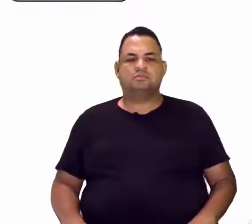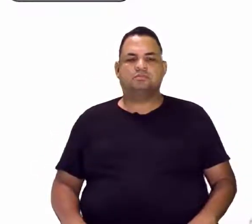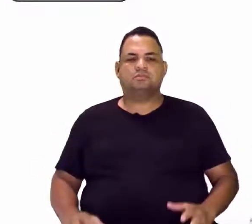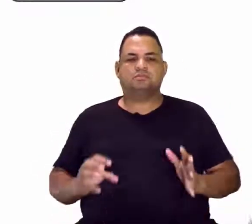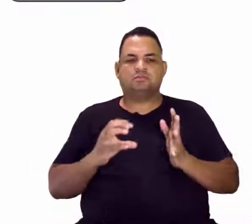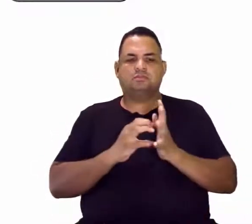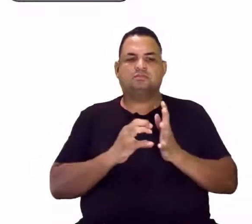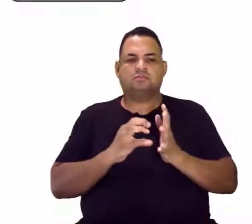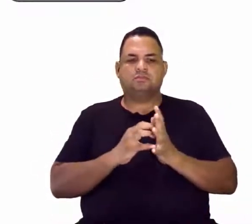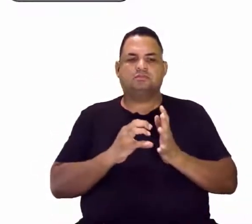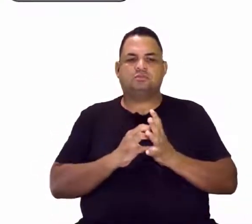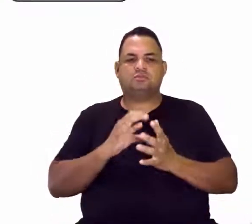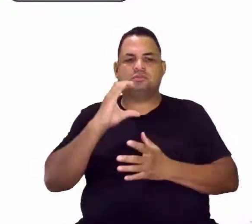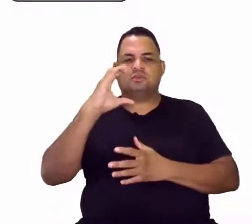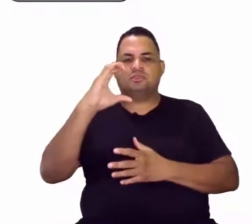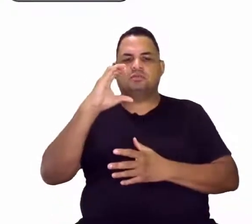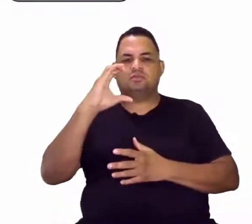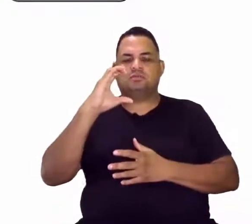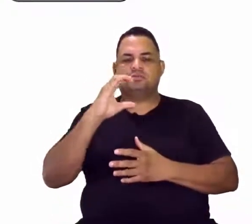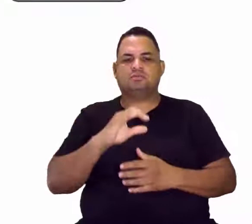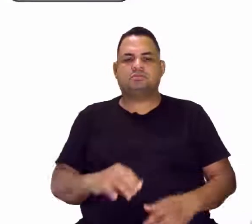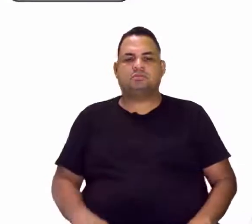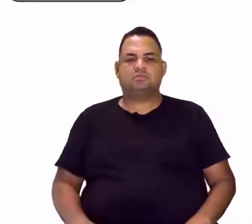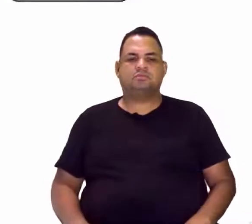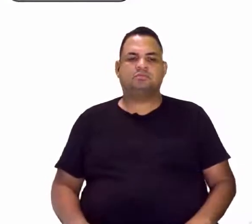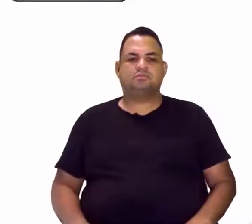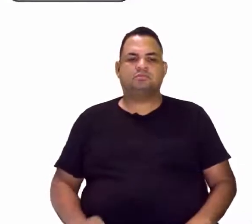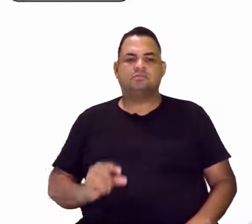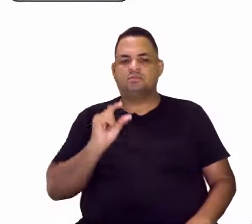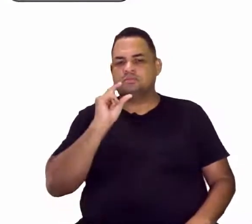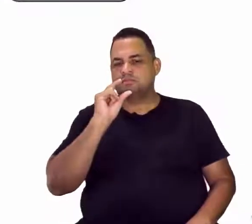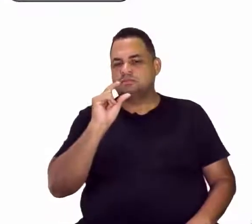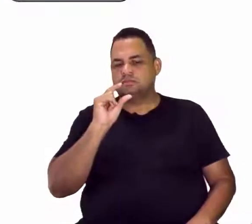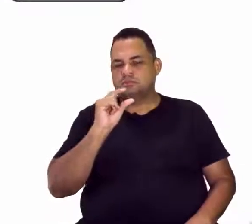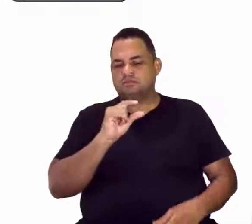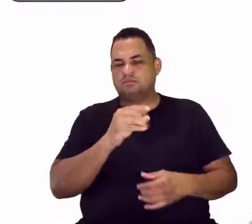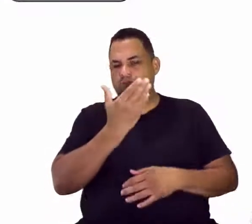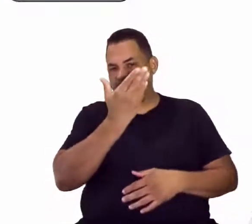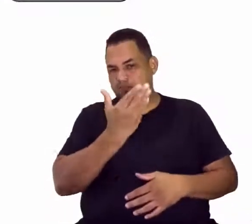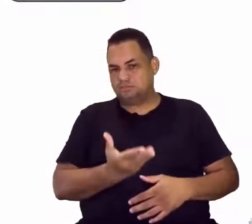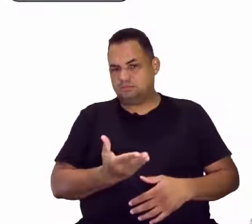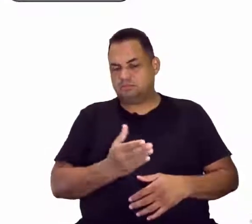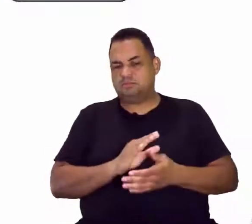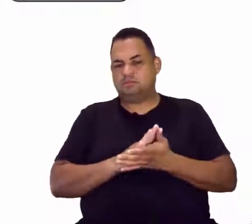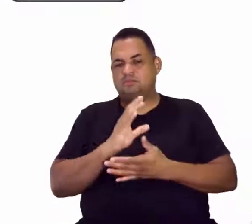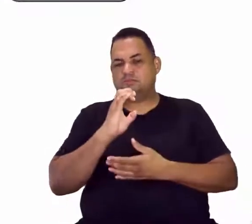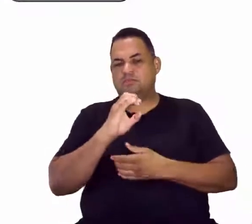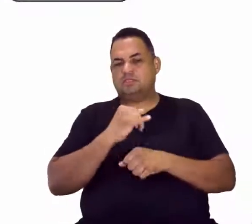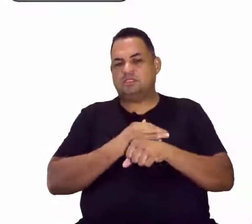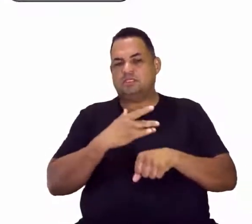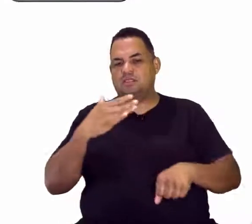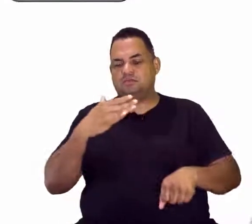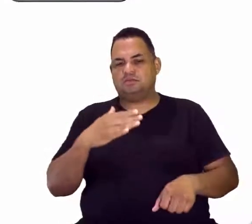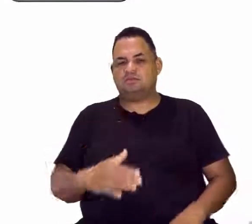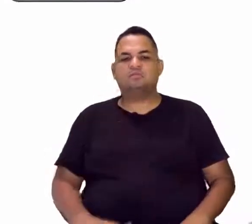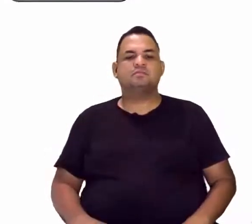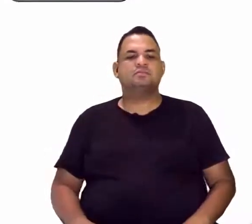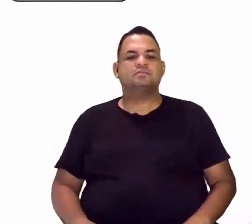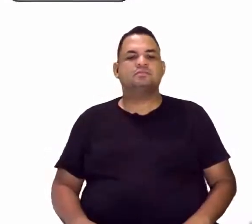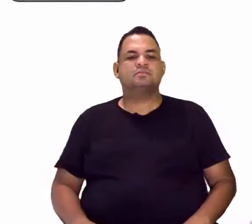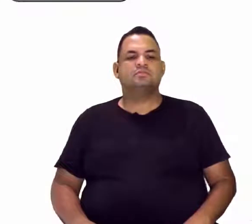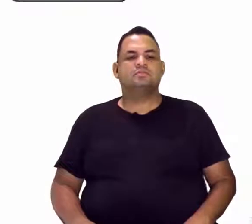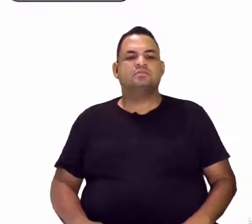é o carbono. Então, eu vou usar a palavra ácido. Aí, de carbono, eu vou usar